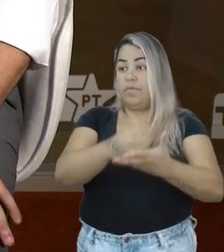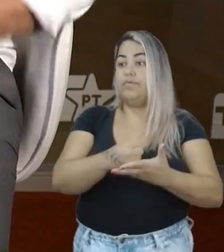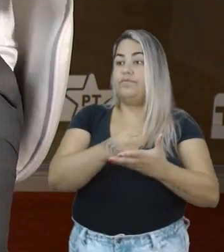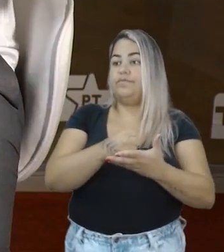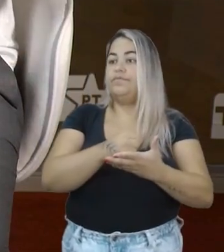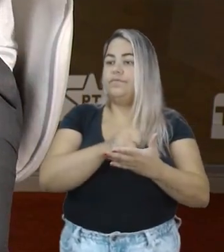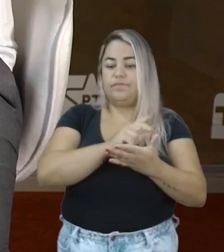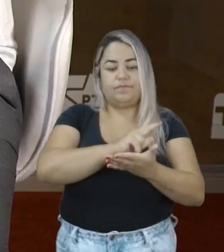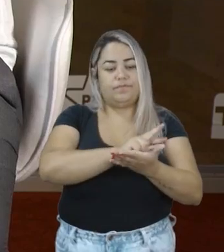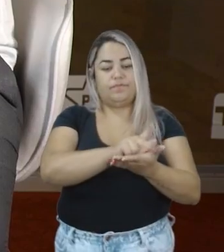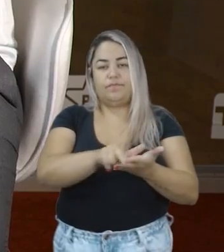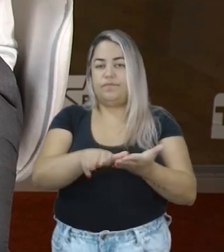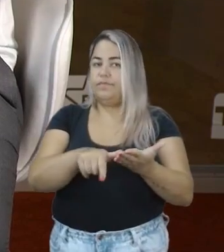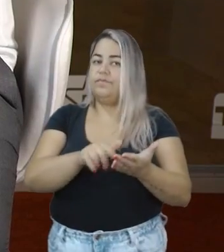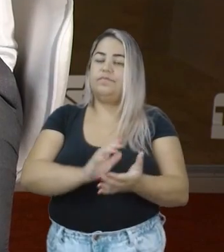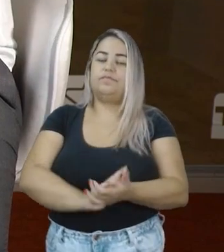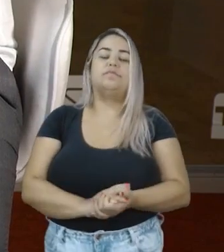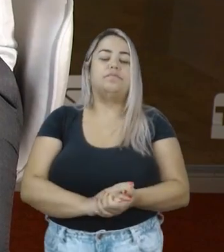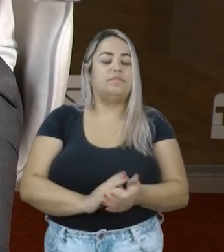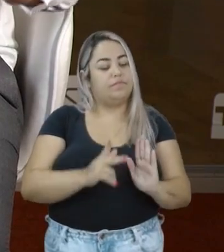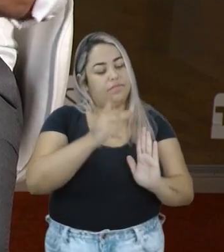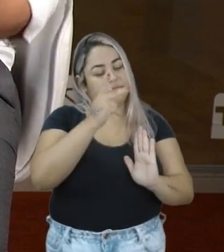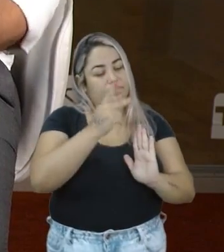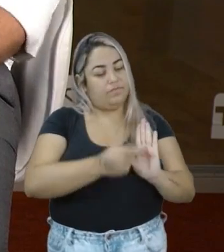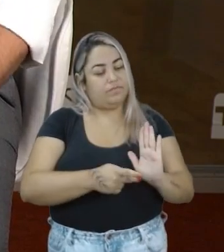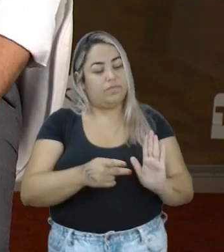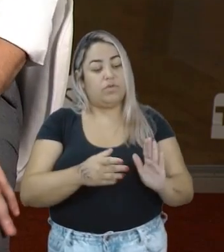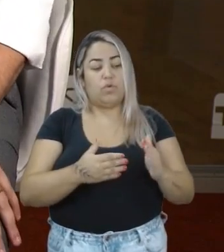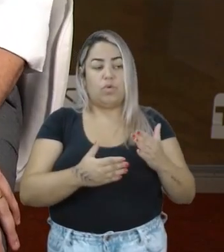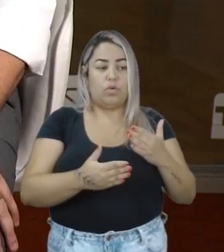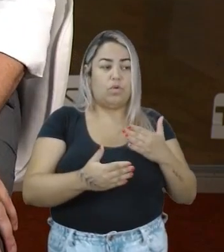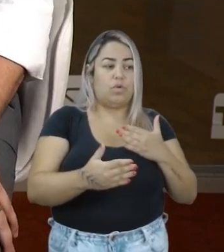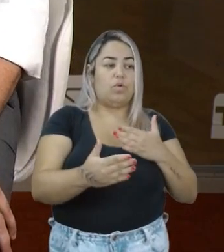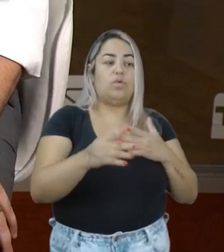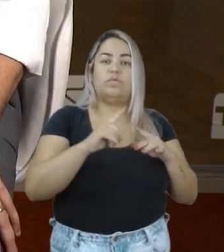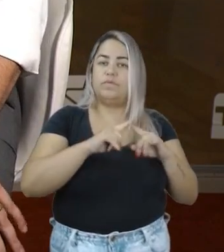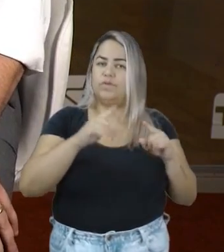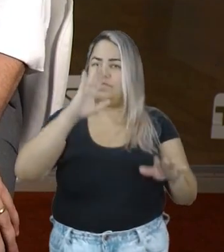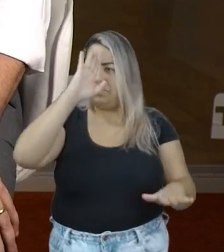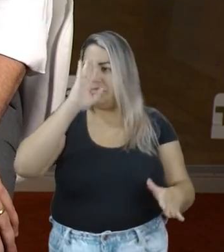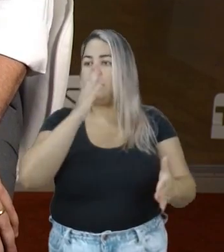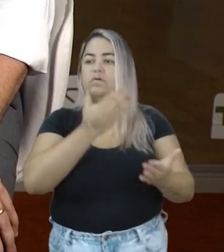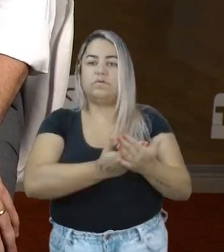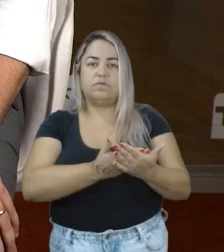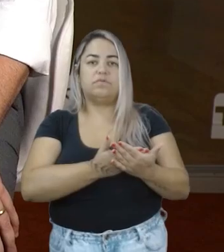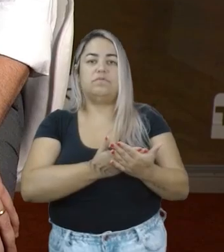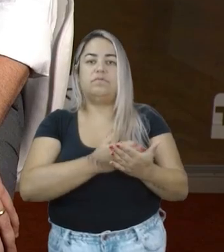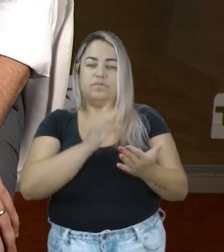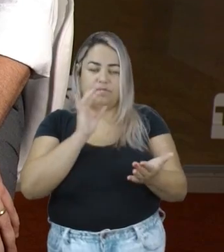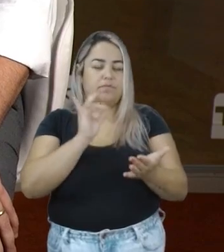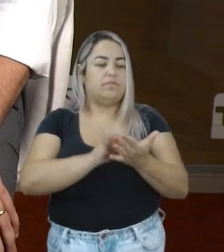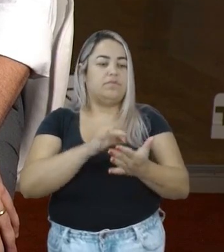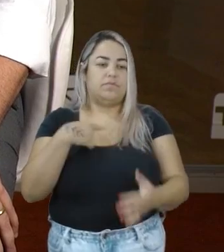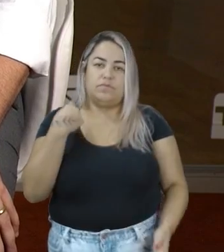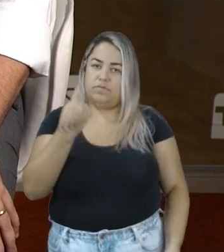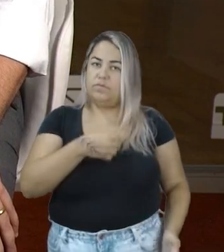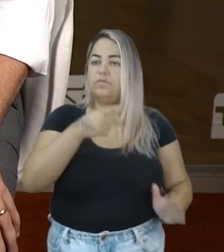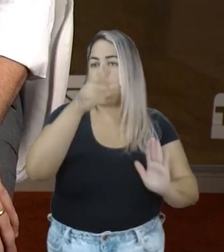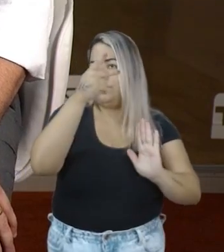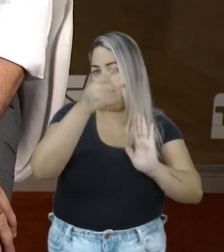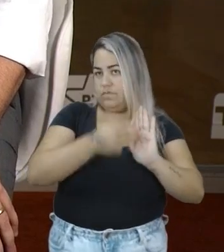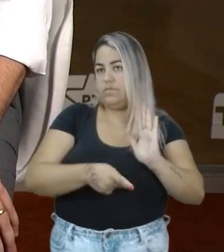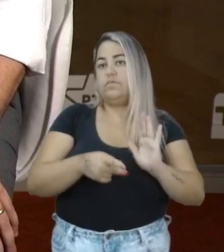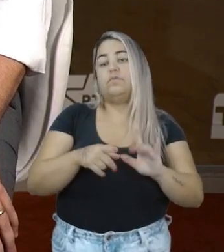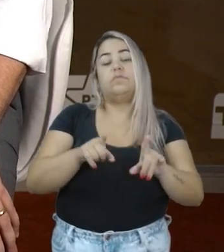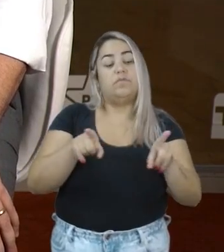aliados. É claro que é uma maratona, é um processo longo, mas eu estou muito confiante que realmente o nosso projeto do Partido dos Trabalhadores e